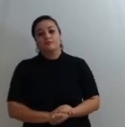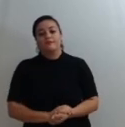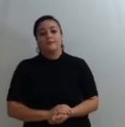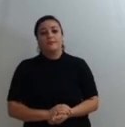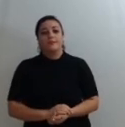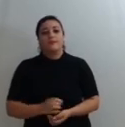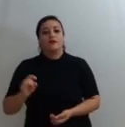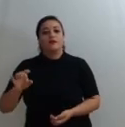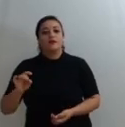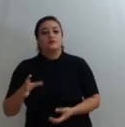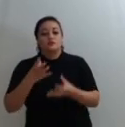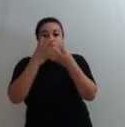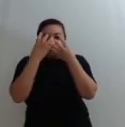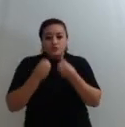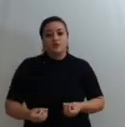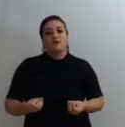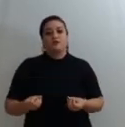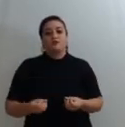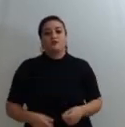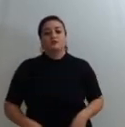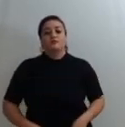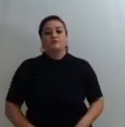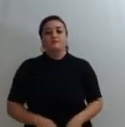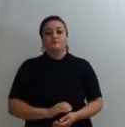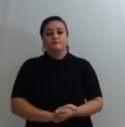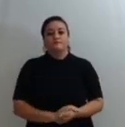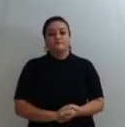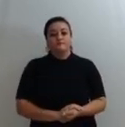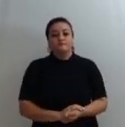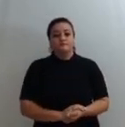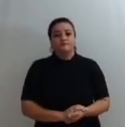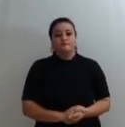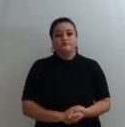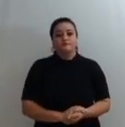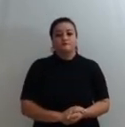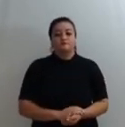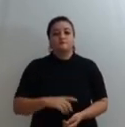reconheceu, não é, a falta